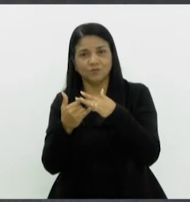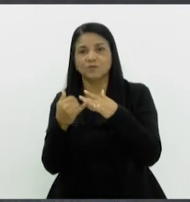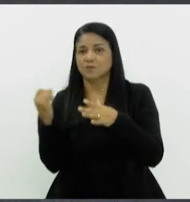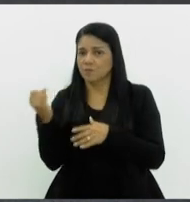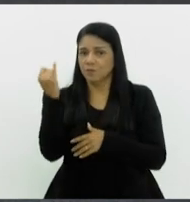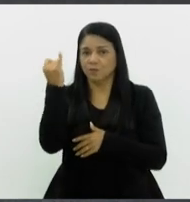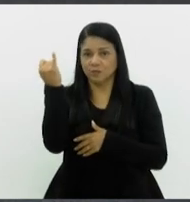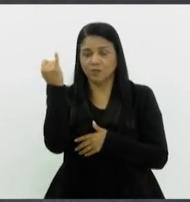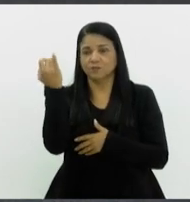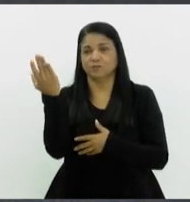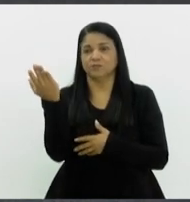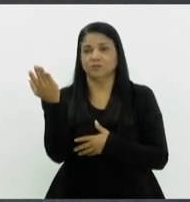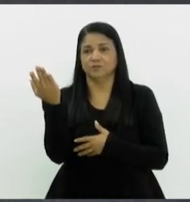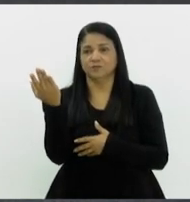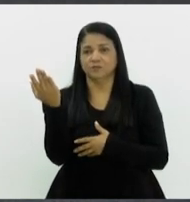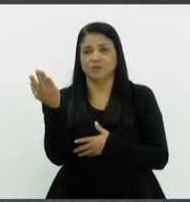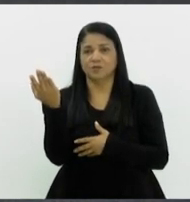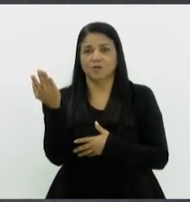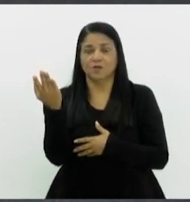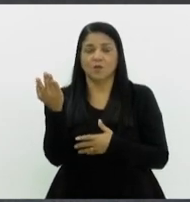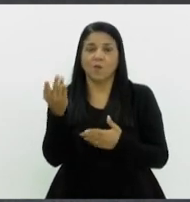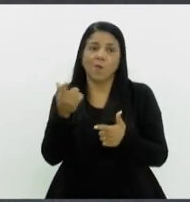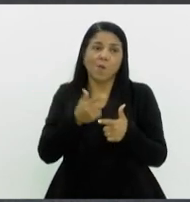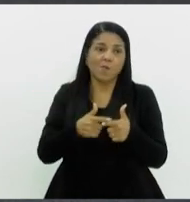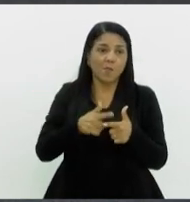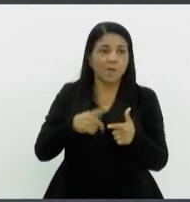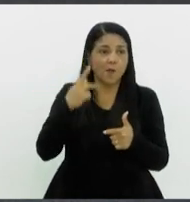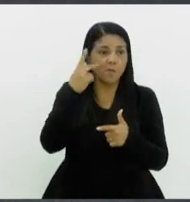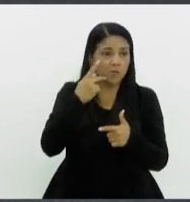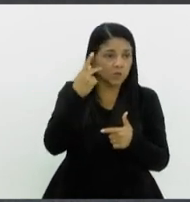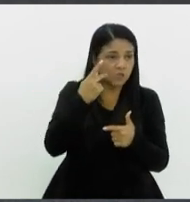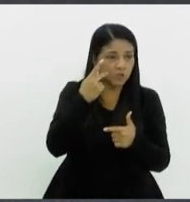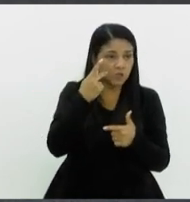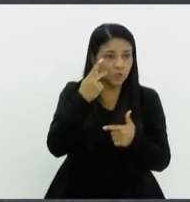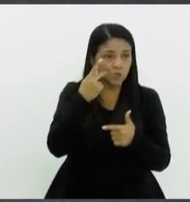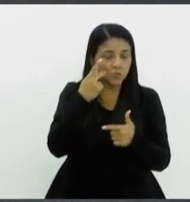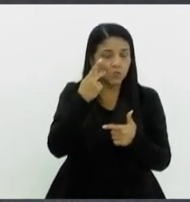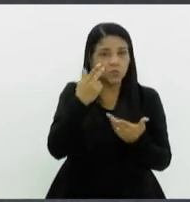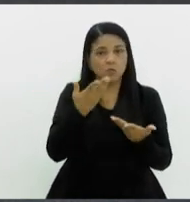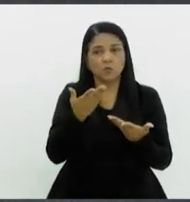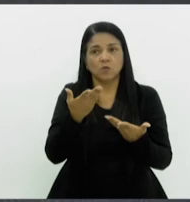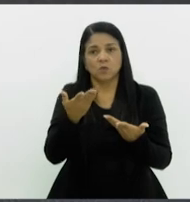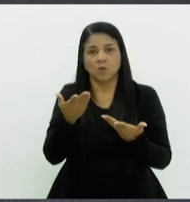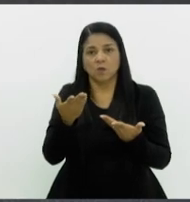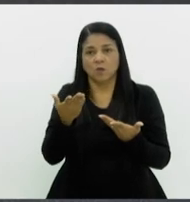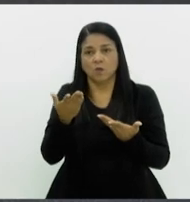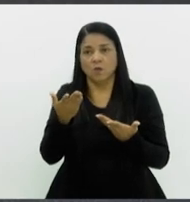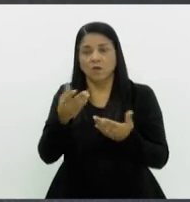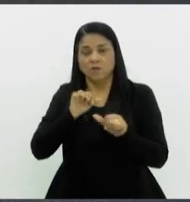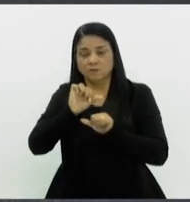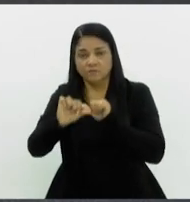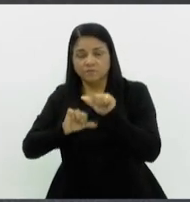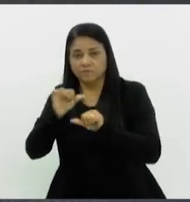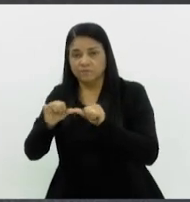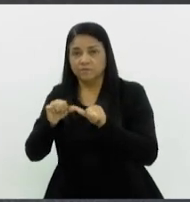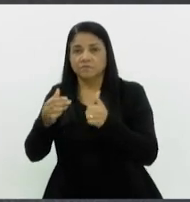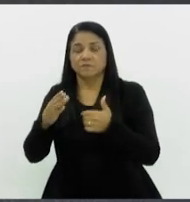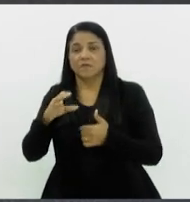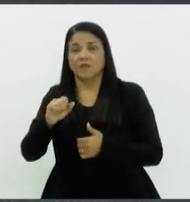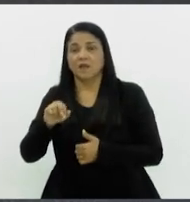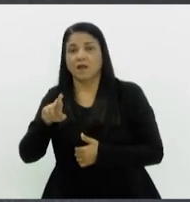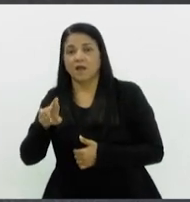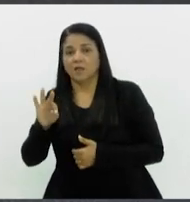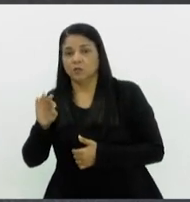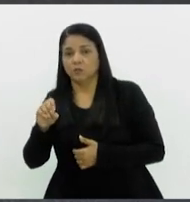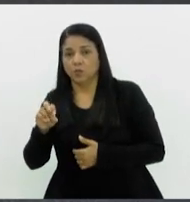vai transformar uma questão política institucional numa questão cartorial, né? Como Vossa Excelência disse, recentemente a